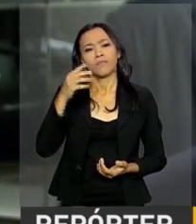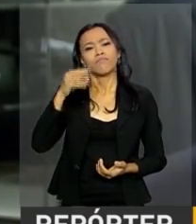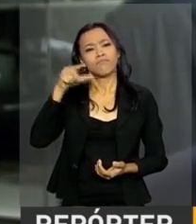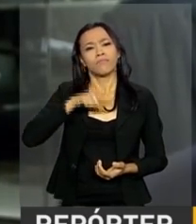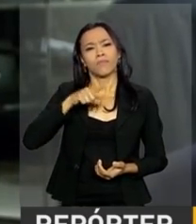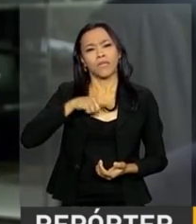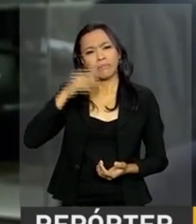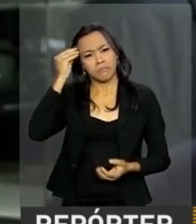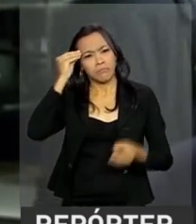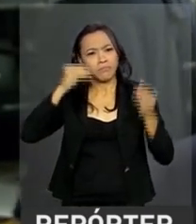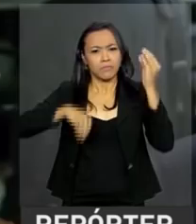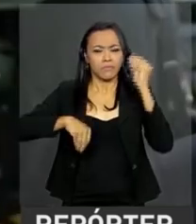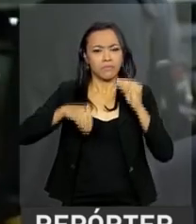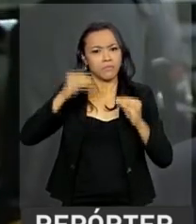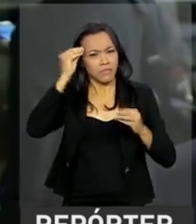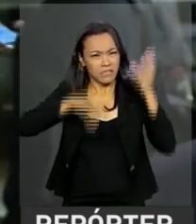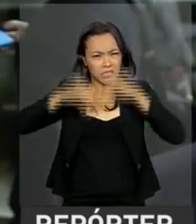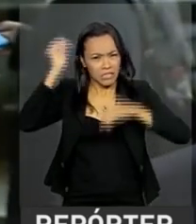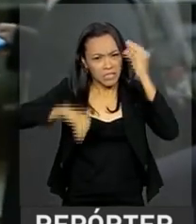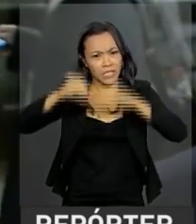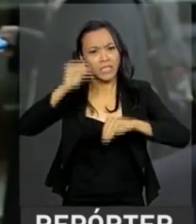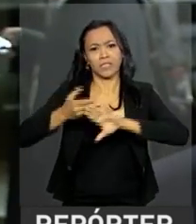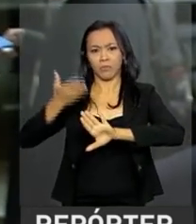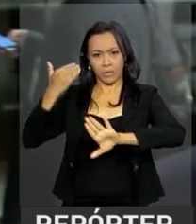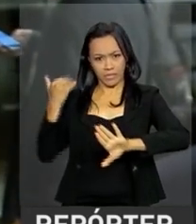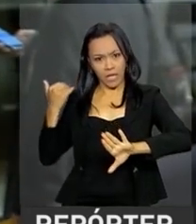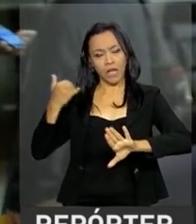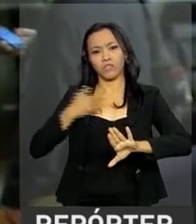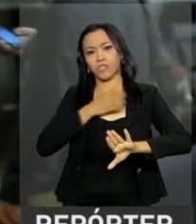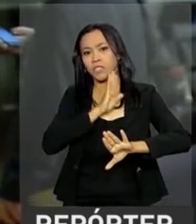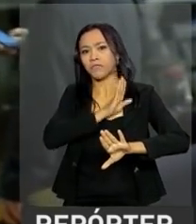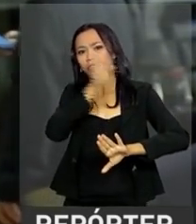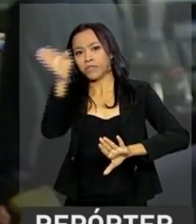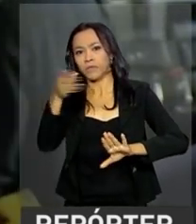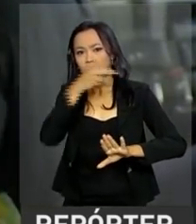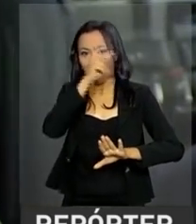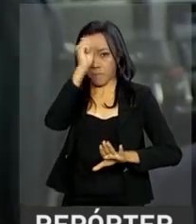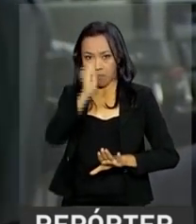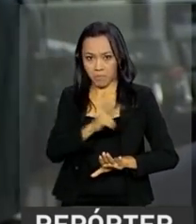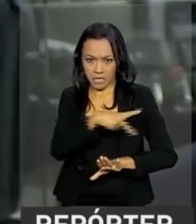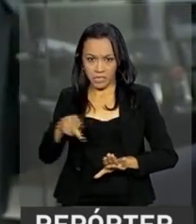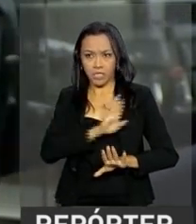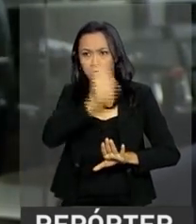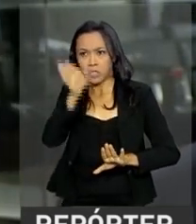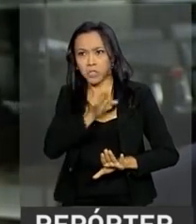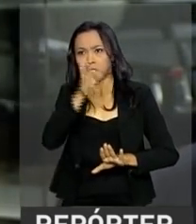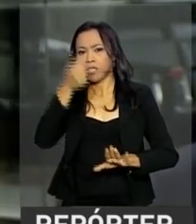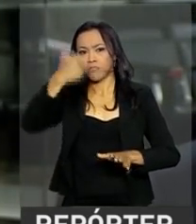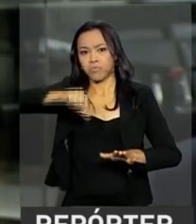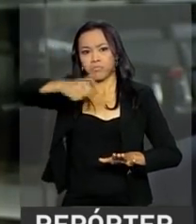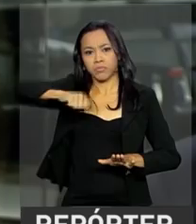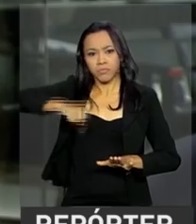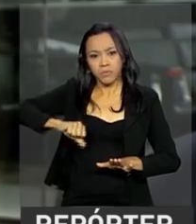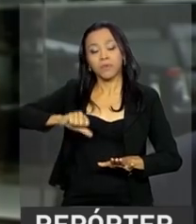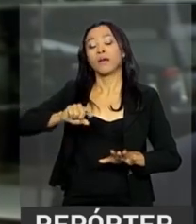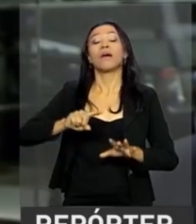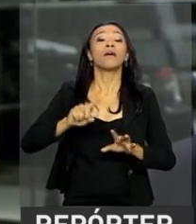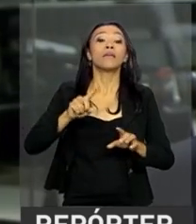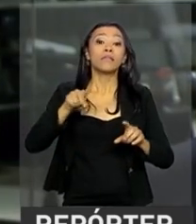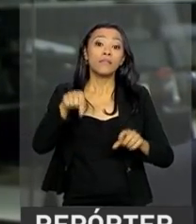desistências de uma visita oficial, mas também de problemas de investimentos japoneses no Brasil